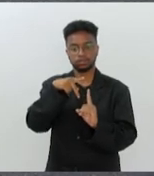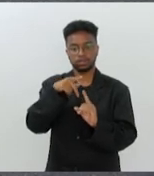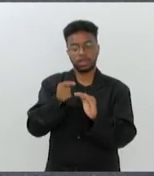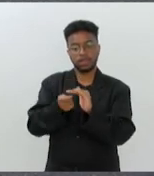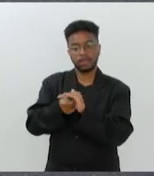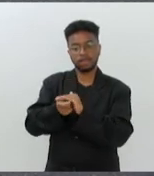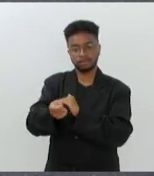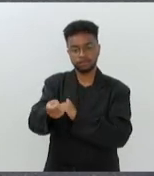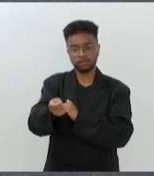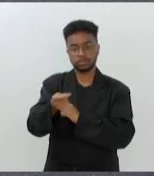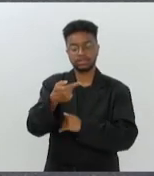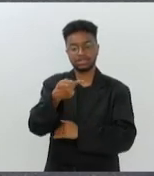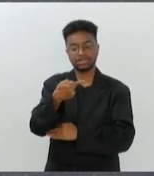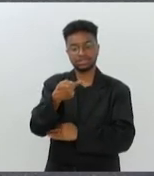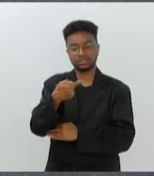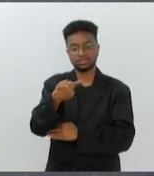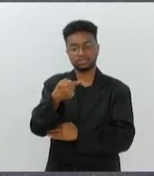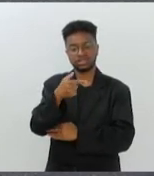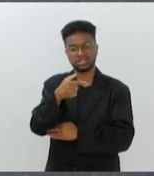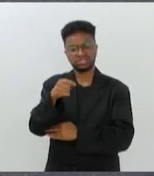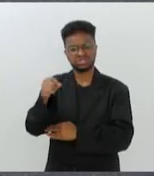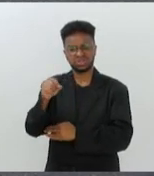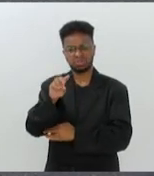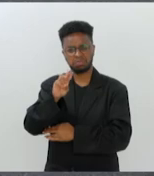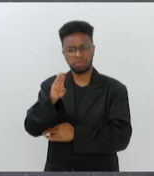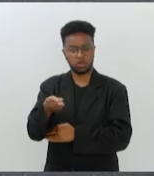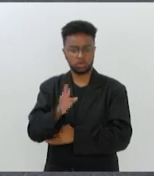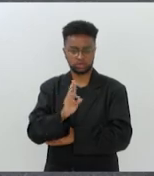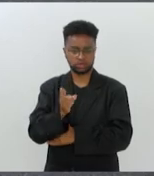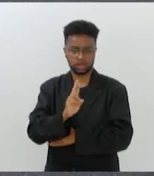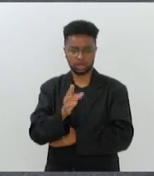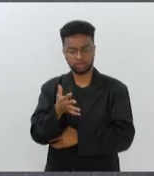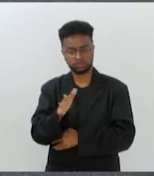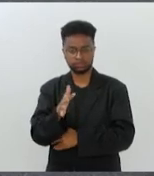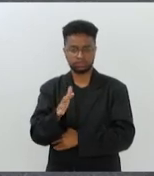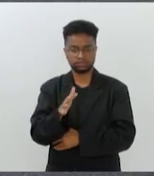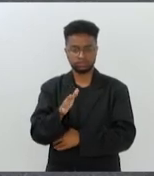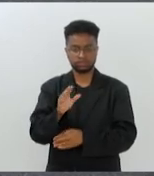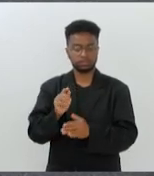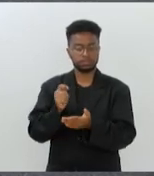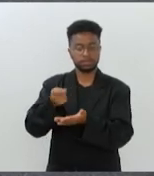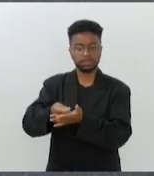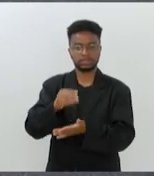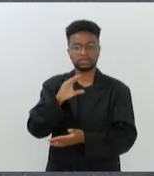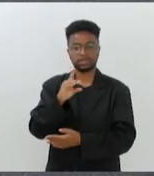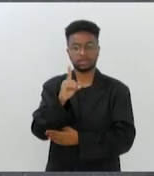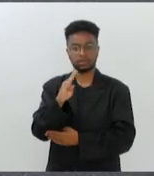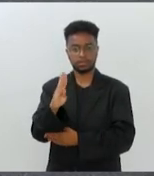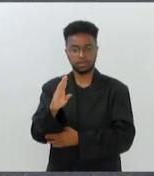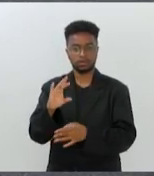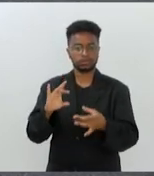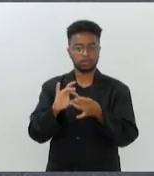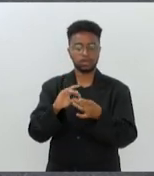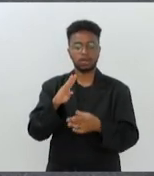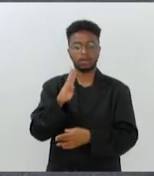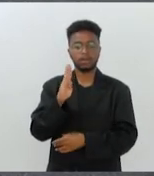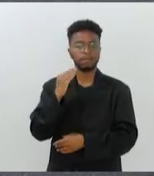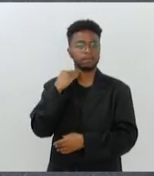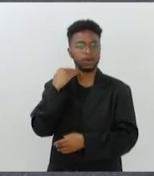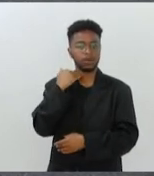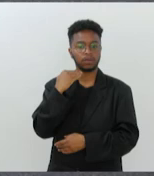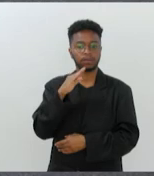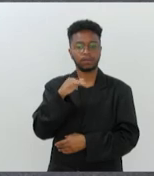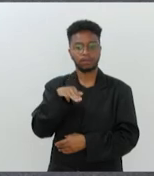investindo 700 e poucos milhões de reais em CDB do Banco Master.